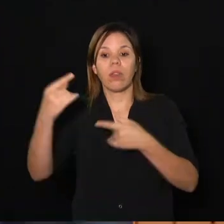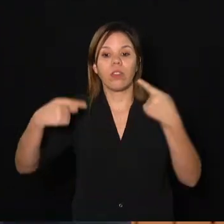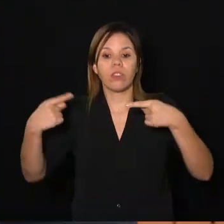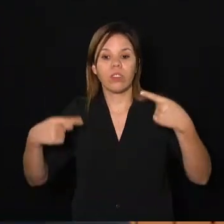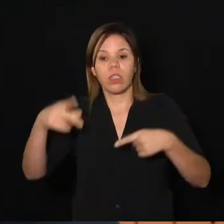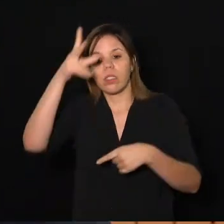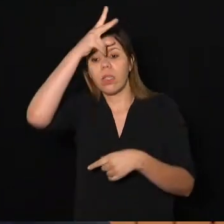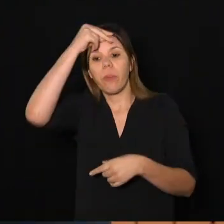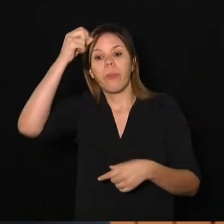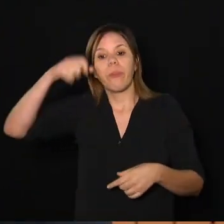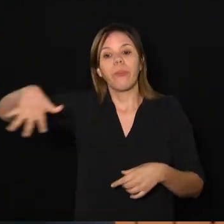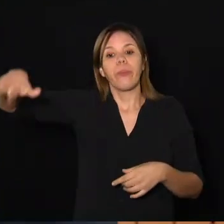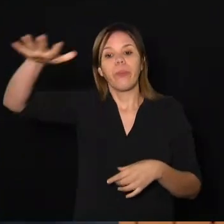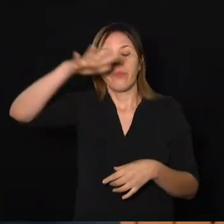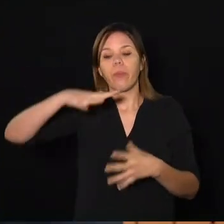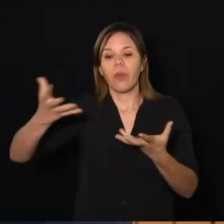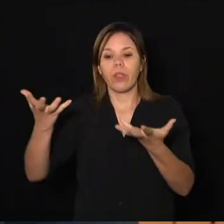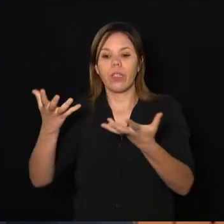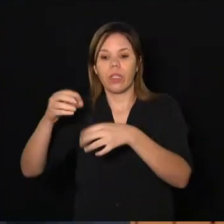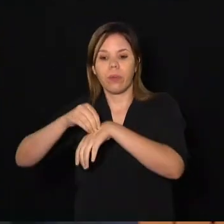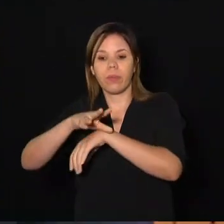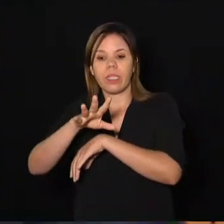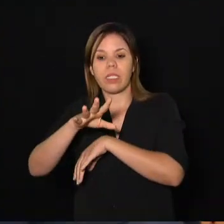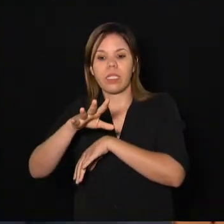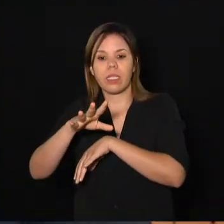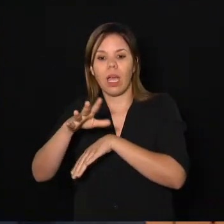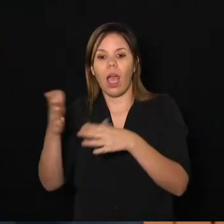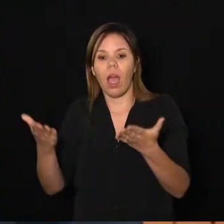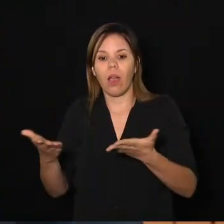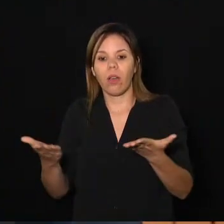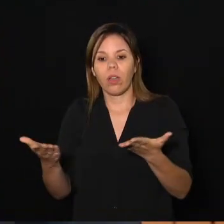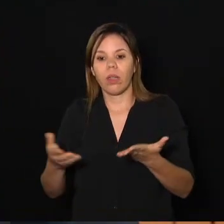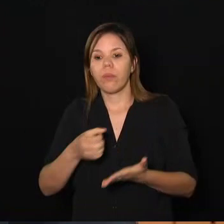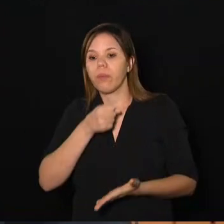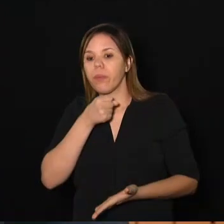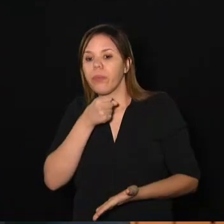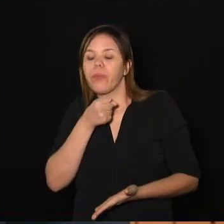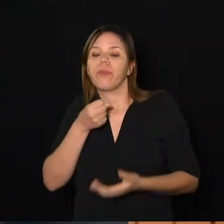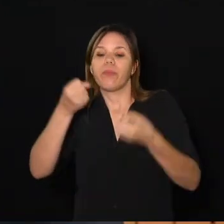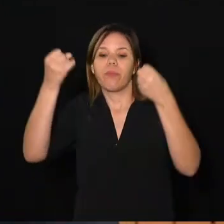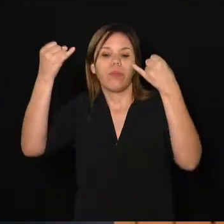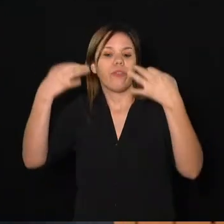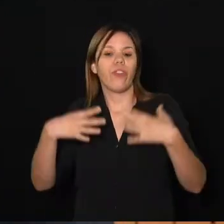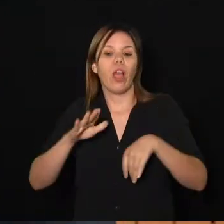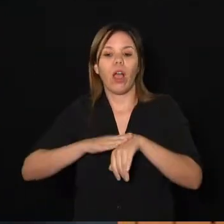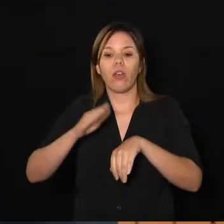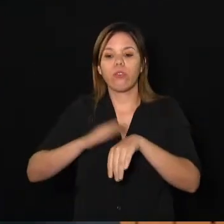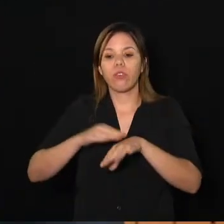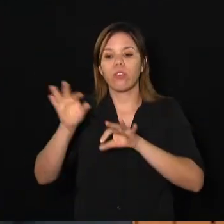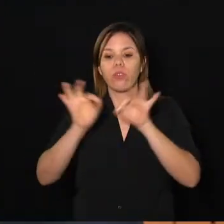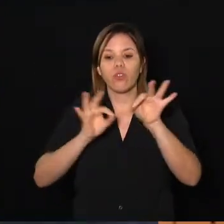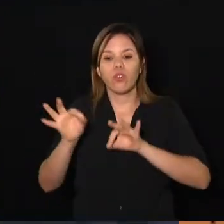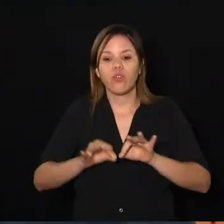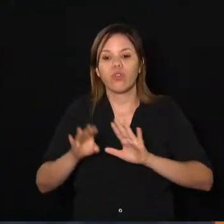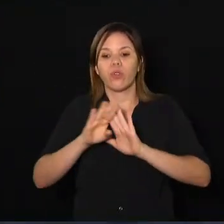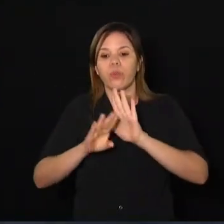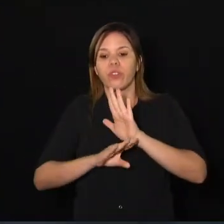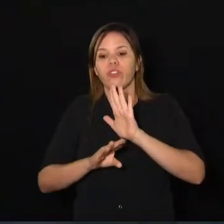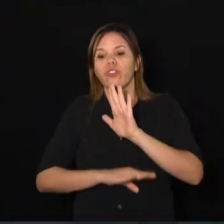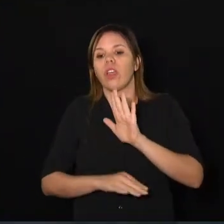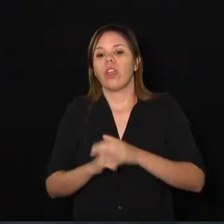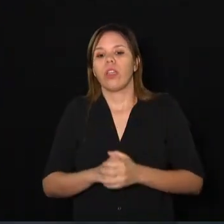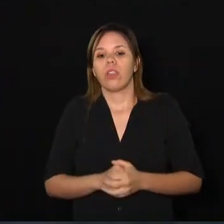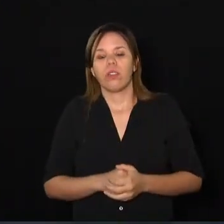eu queria passar a palavra agora para o Bispo Fernando autor do projeto para que Vossa